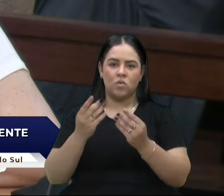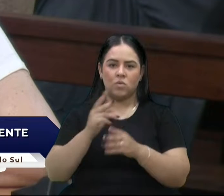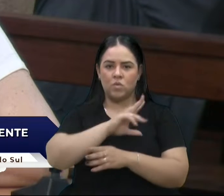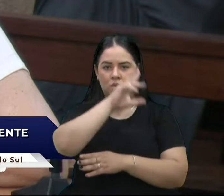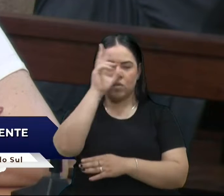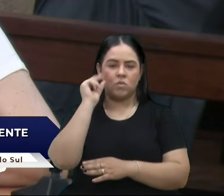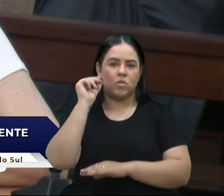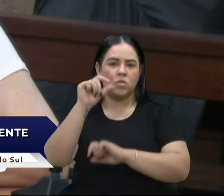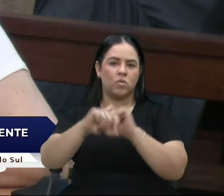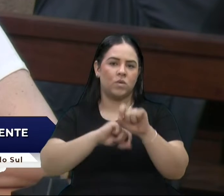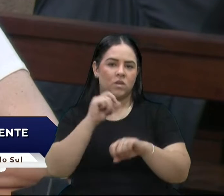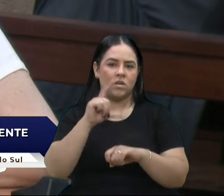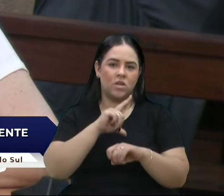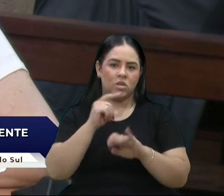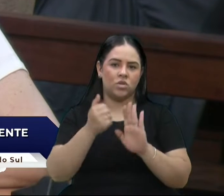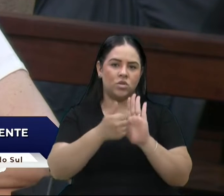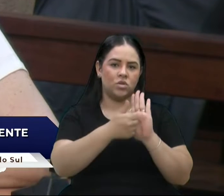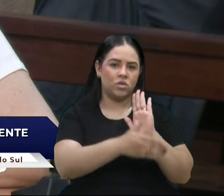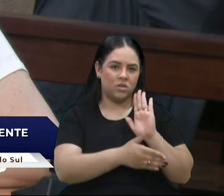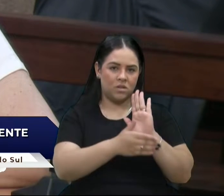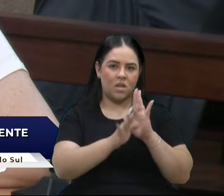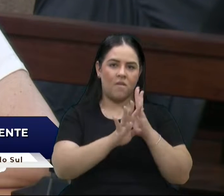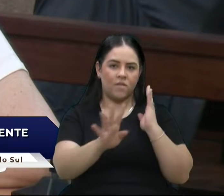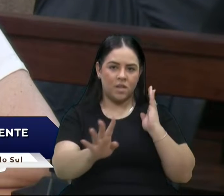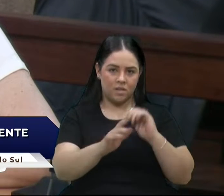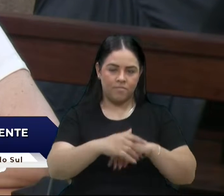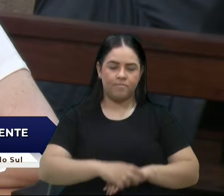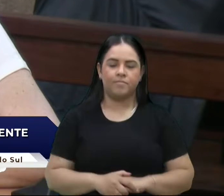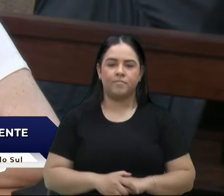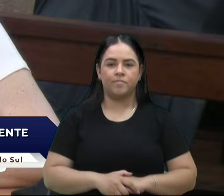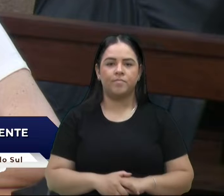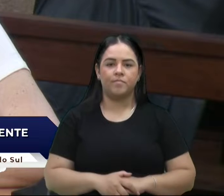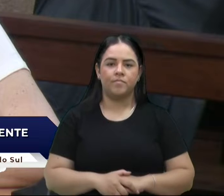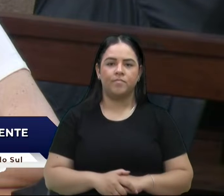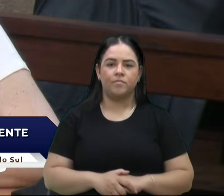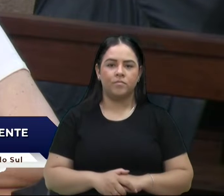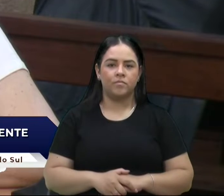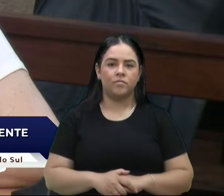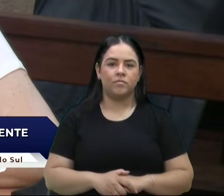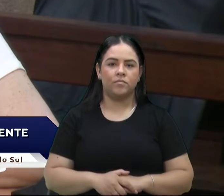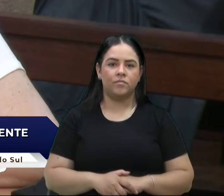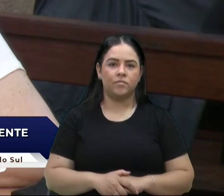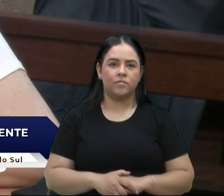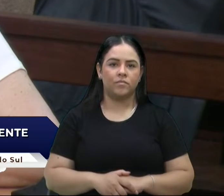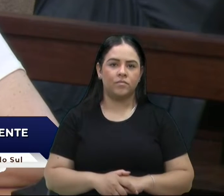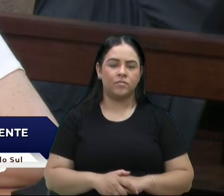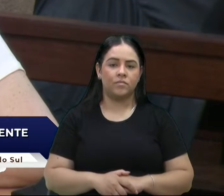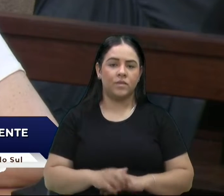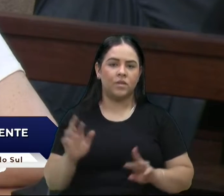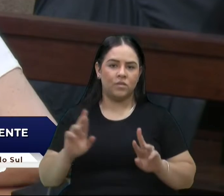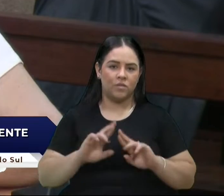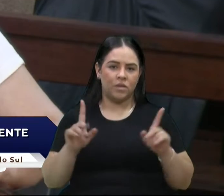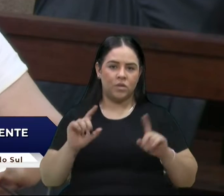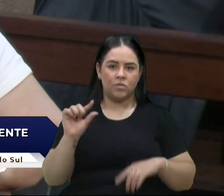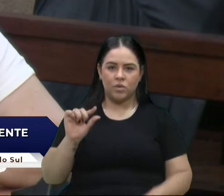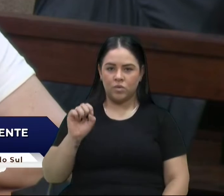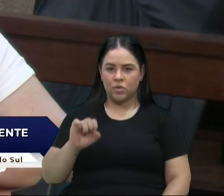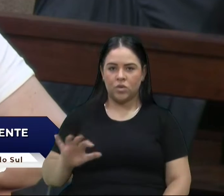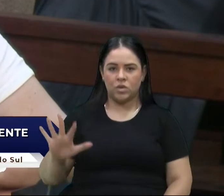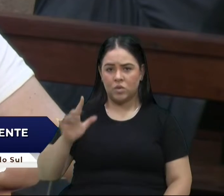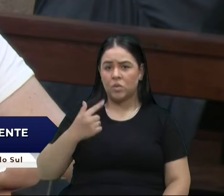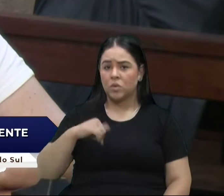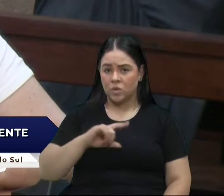no sentido de tirar essa fila de espera, né? E diferente um pouquinho do geral, a gente tem